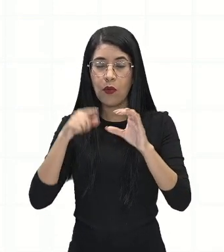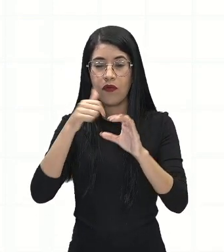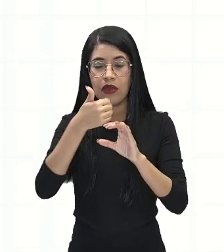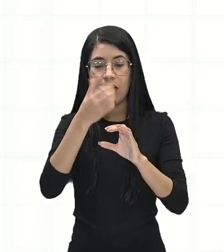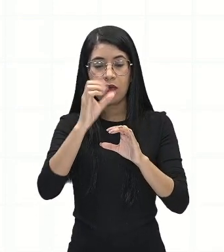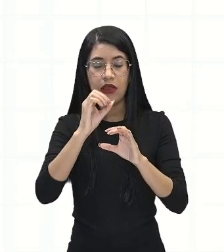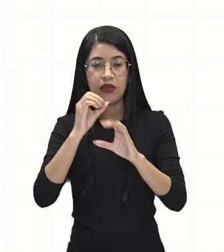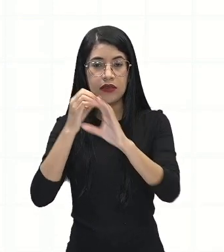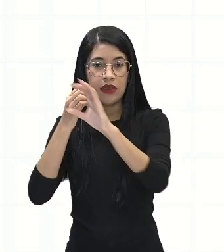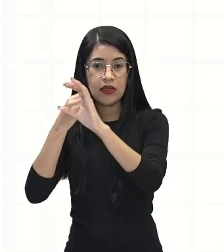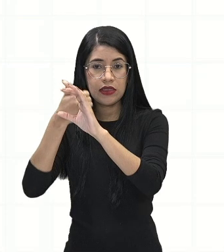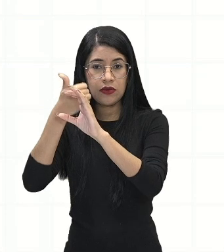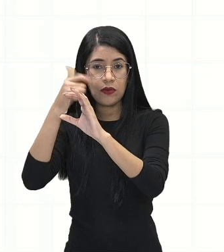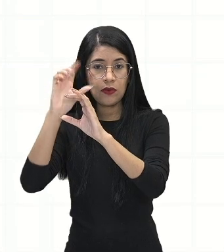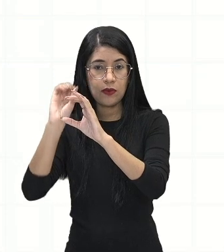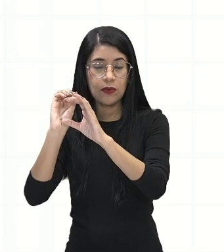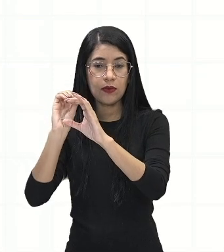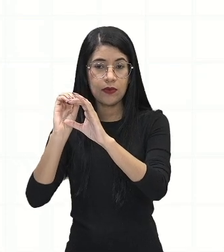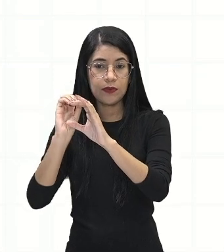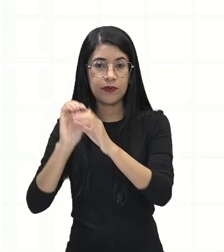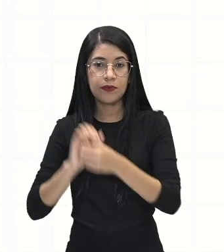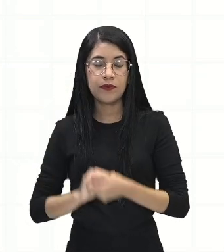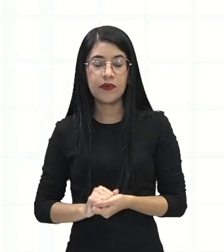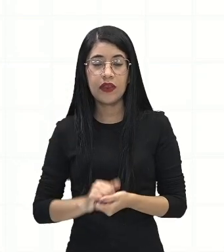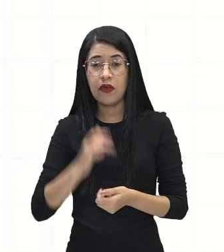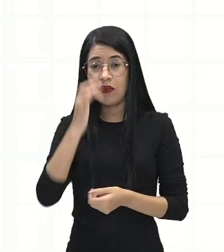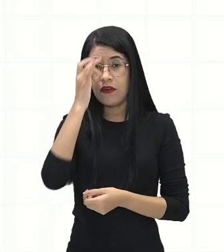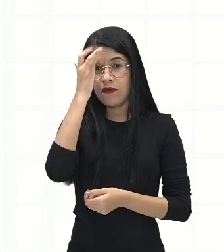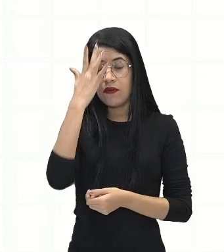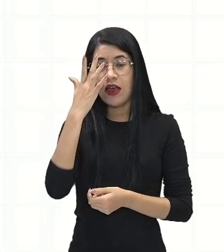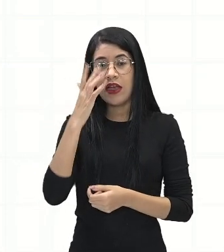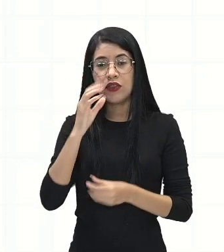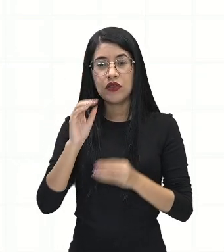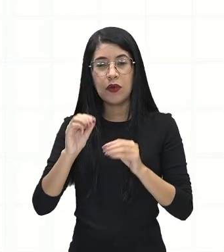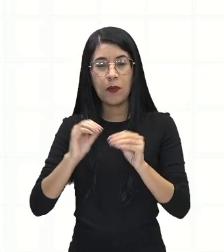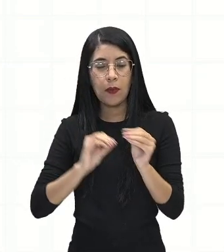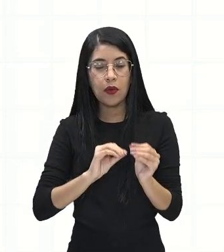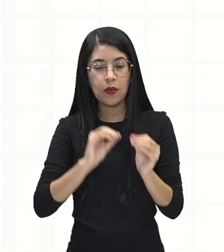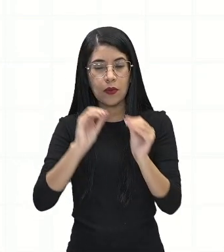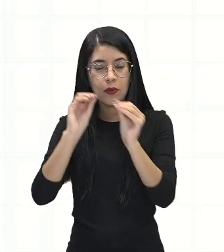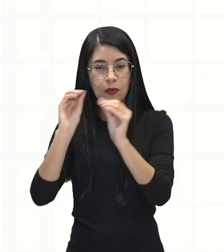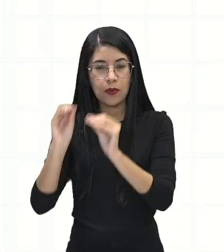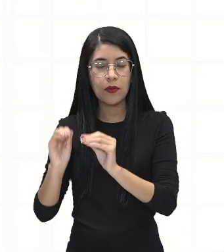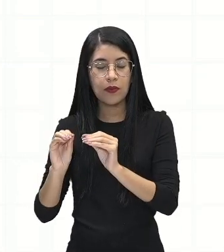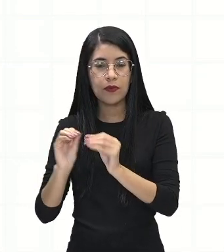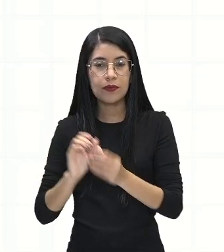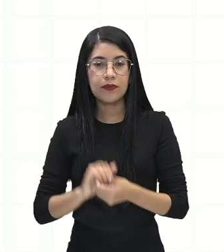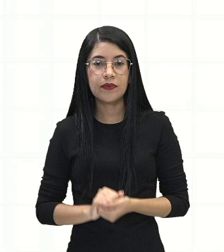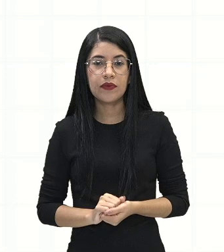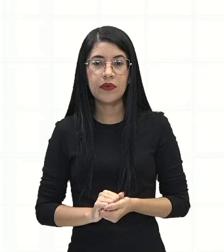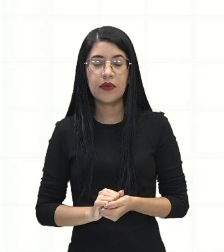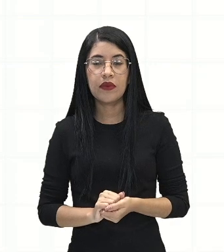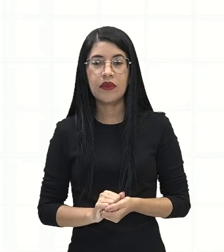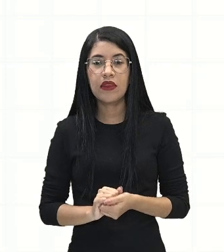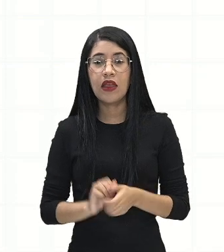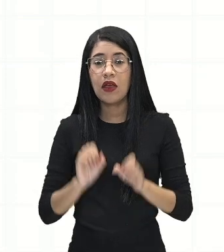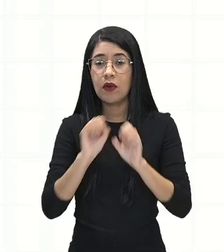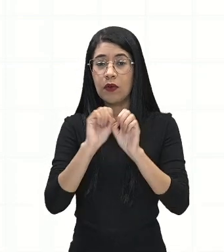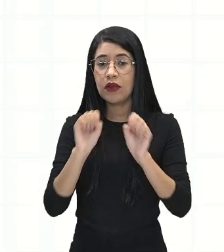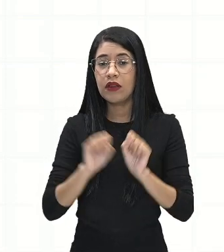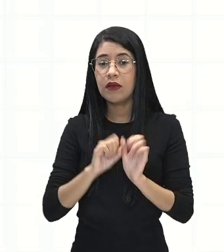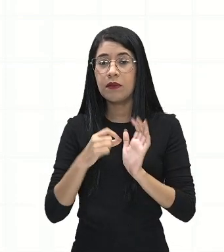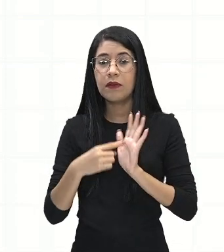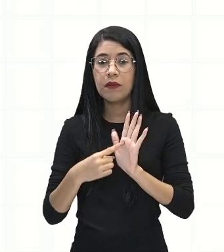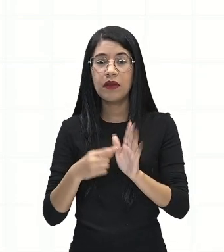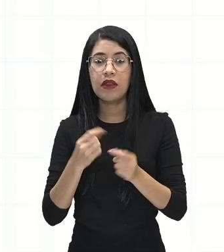Então, nesse caso, vai ser facilitado aí o transporte, né? A gente pode expressar aí esse sistema por